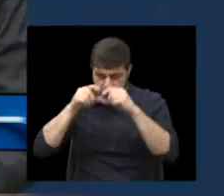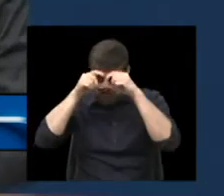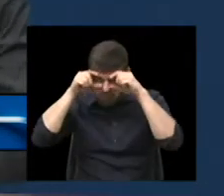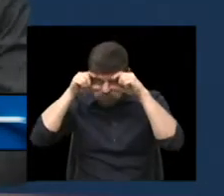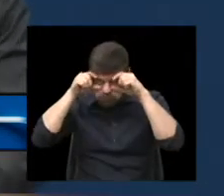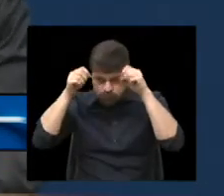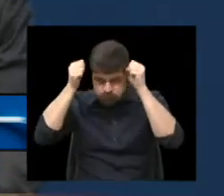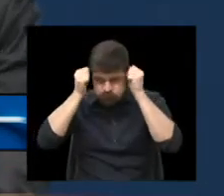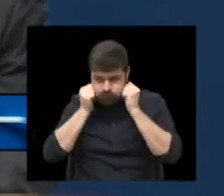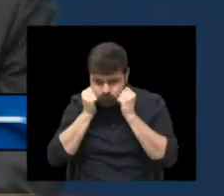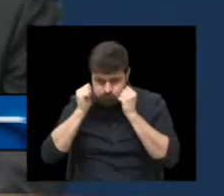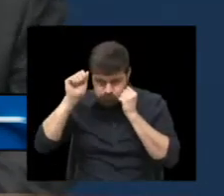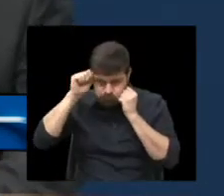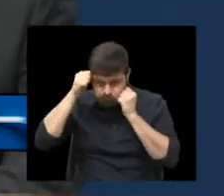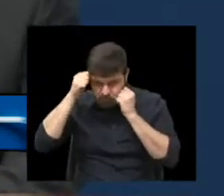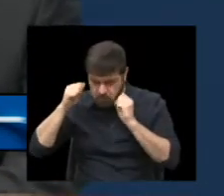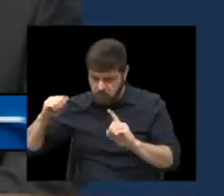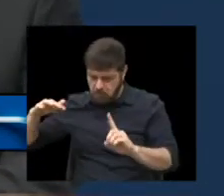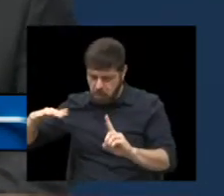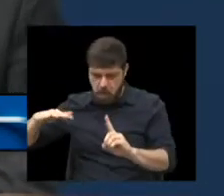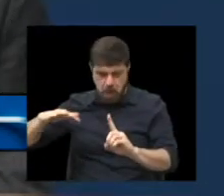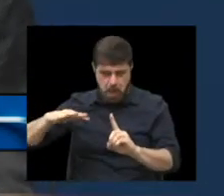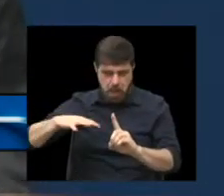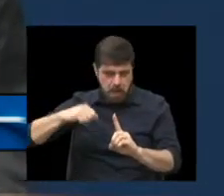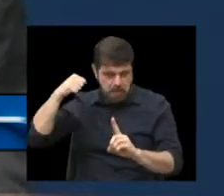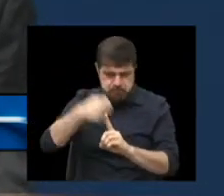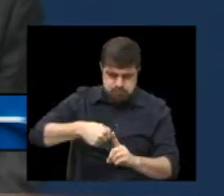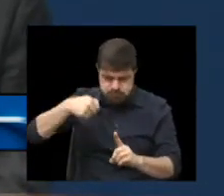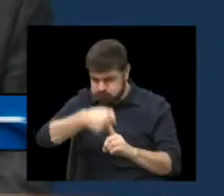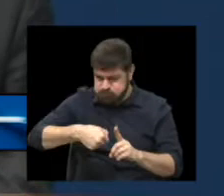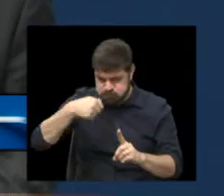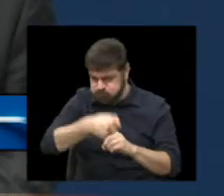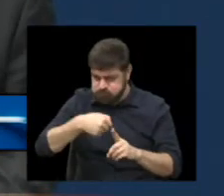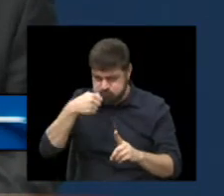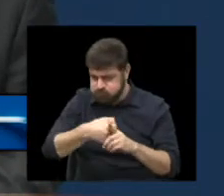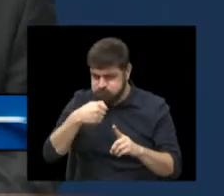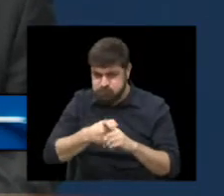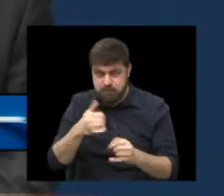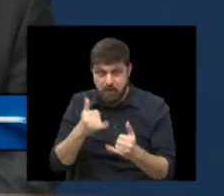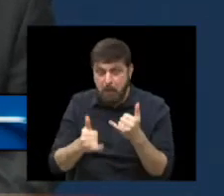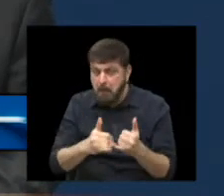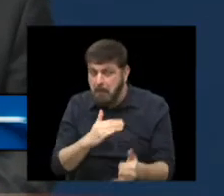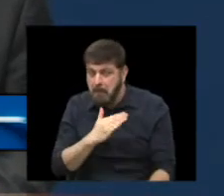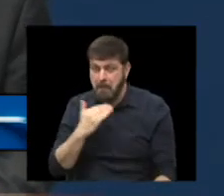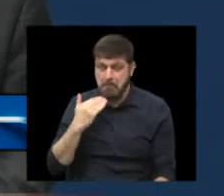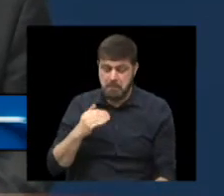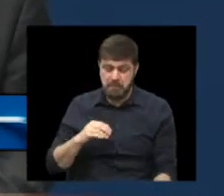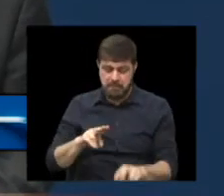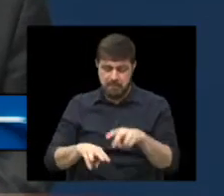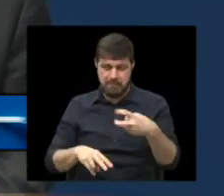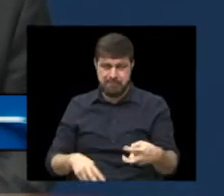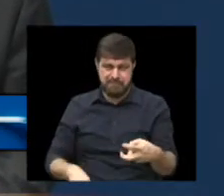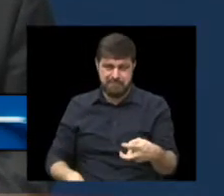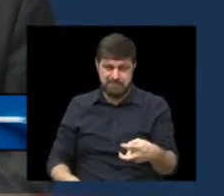Então, nobres vereadores, os poucos que permanecem nessa sessão,